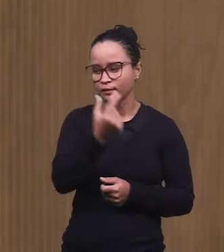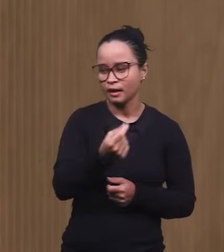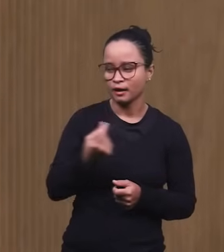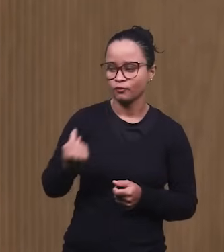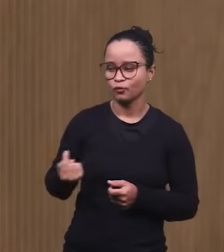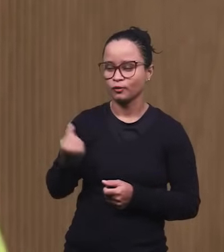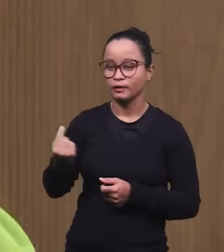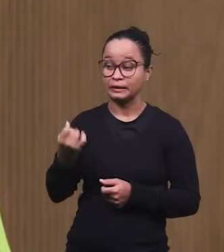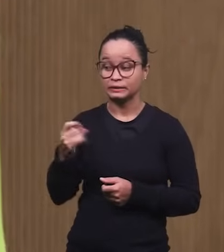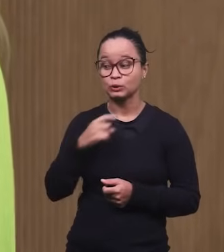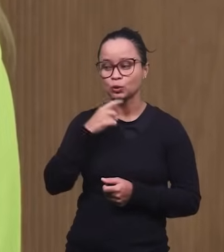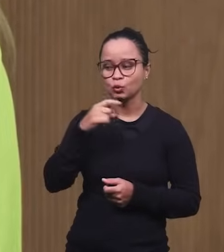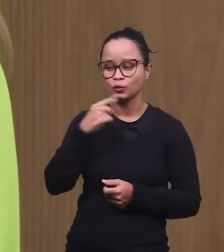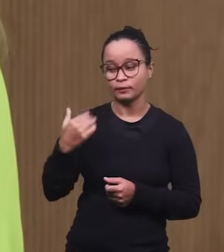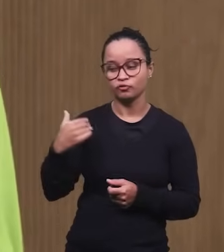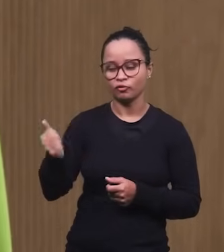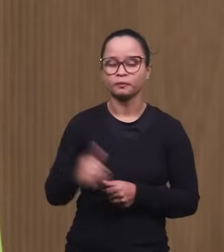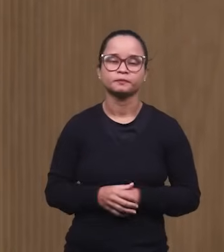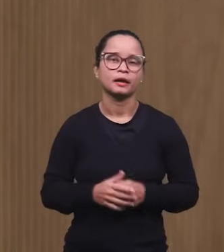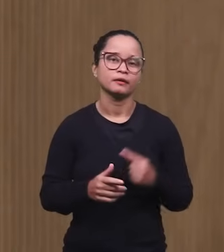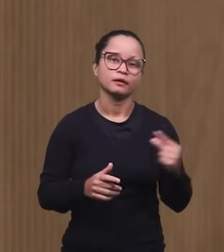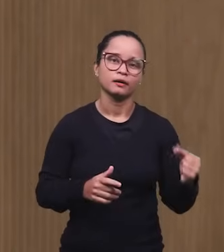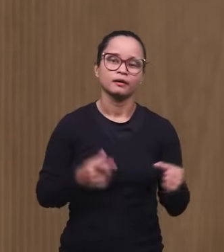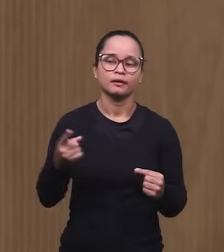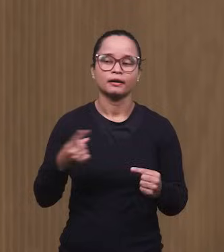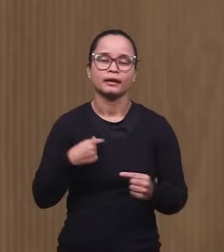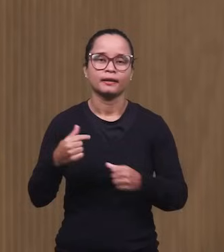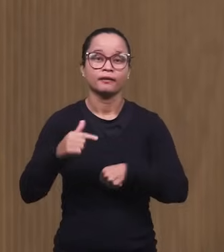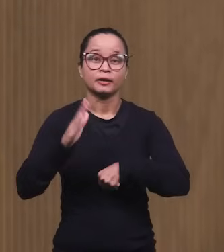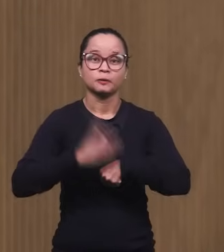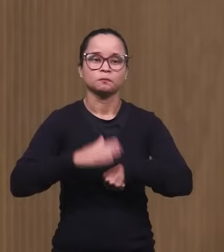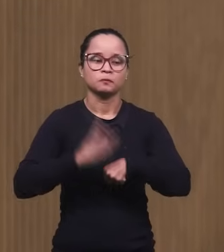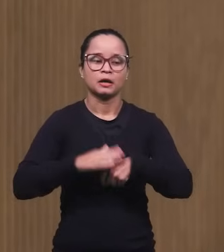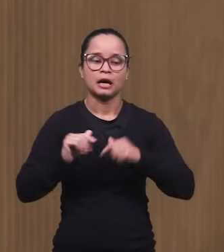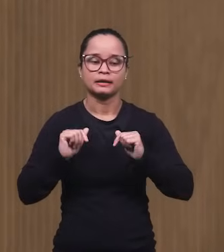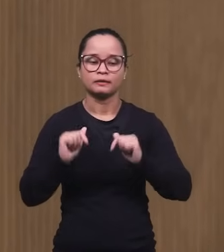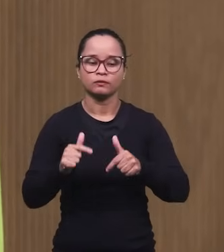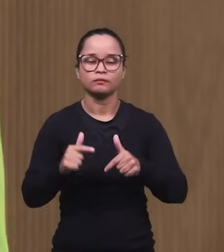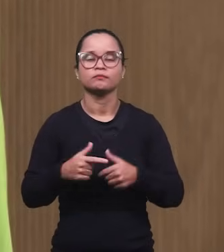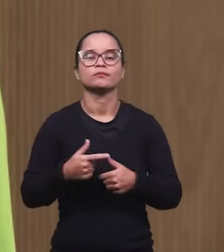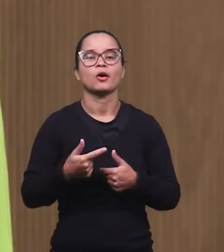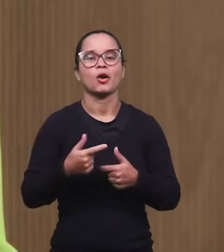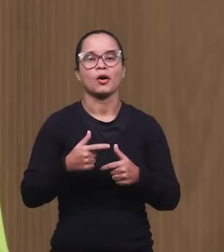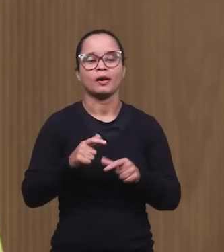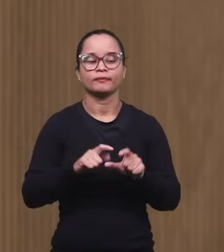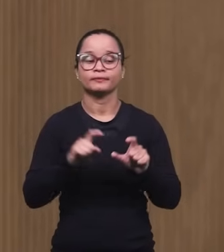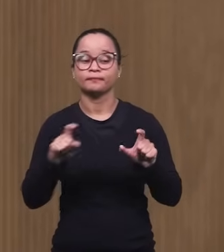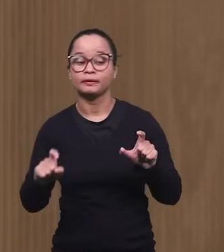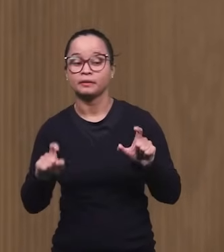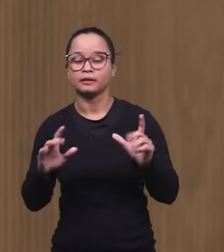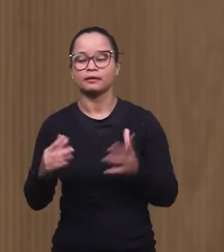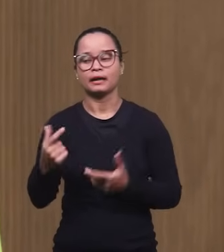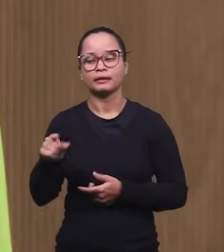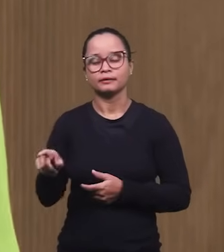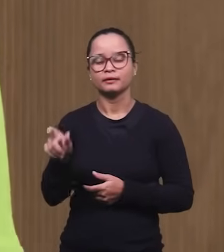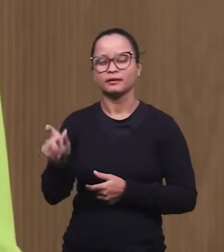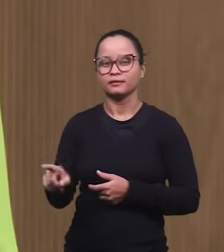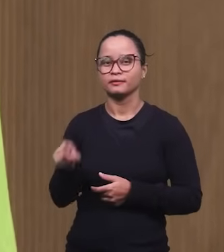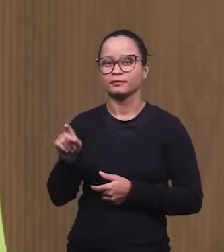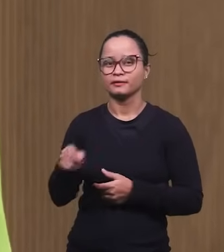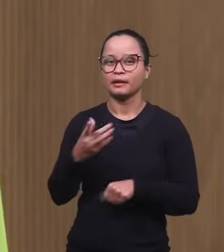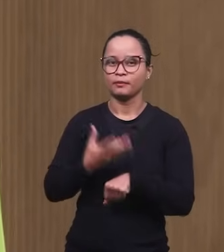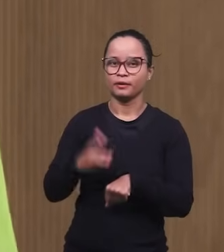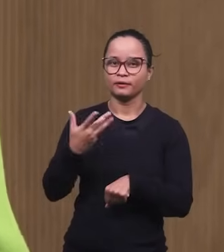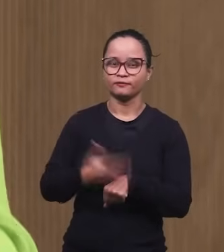ele sozinho, fala, quando tiver uma dúvida, me chama. Isso. A criança vai conquistando autonomia, independência, e aos poucos